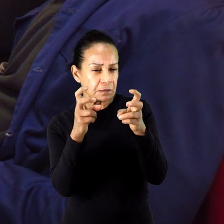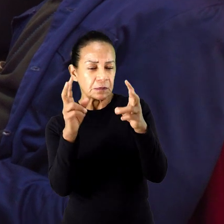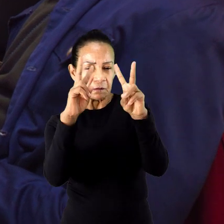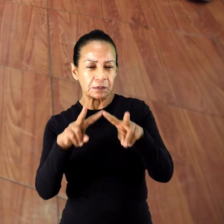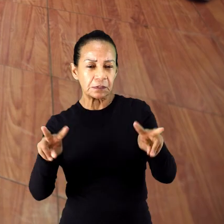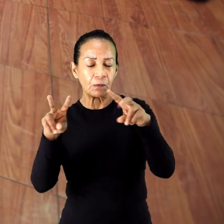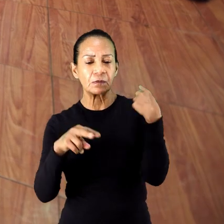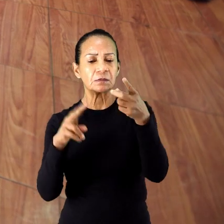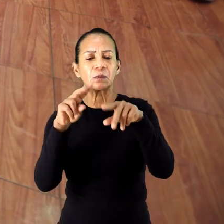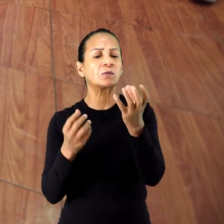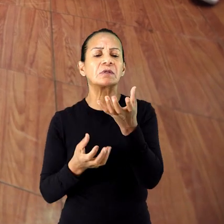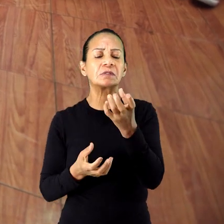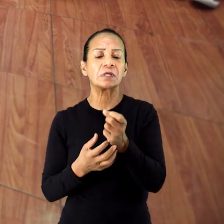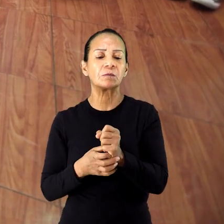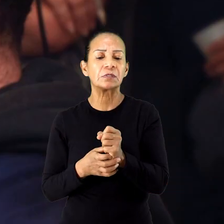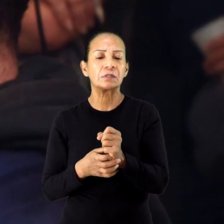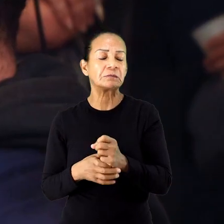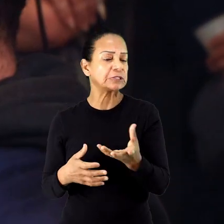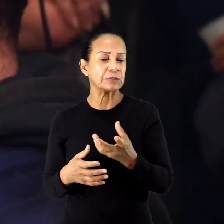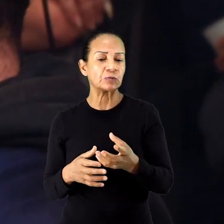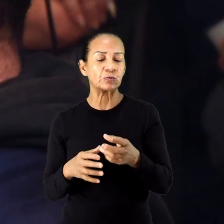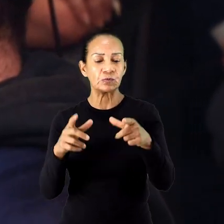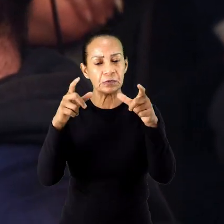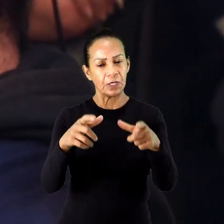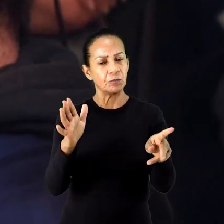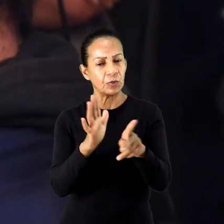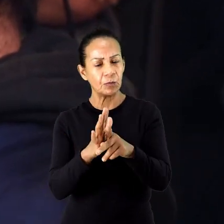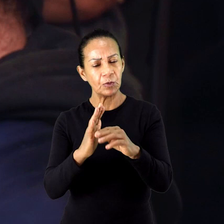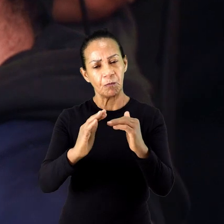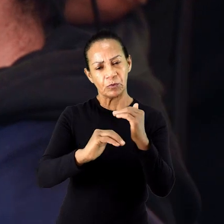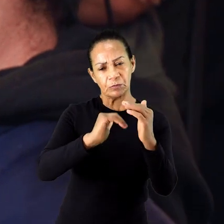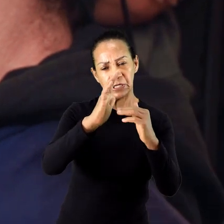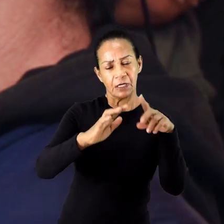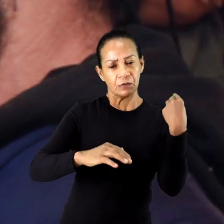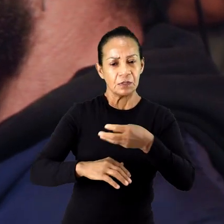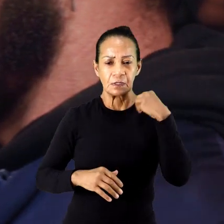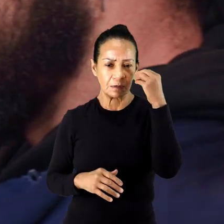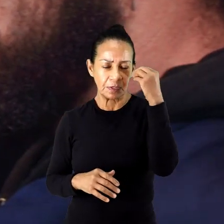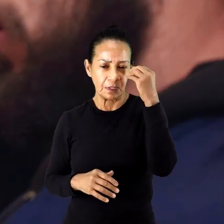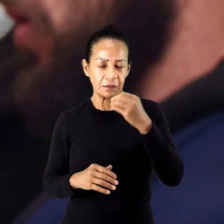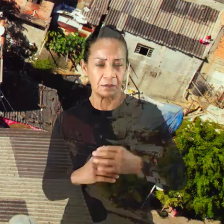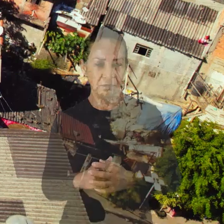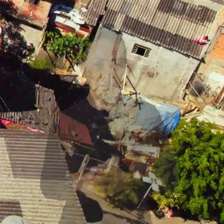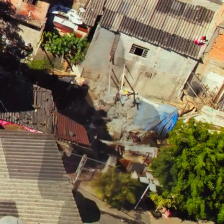e visão. Nossa visão. O que queremos? Nós queremos uma sede e multiplicar a nossa